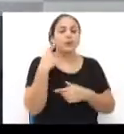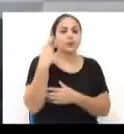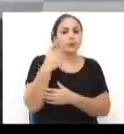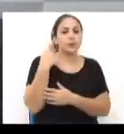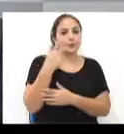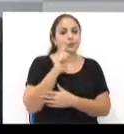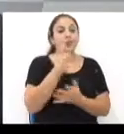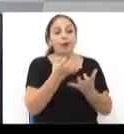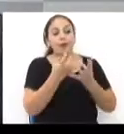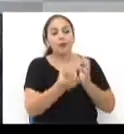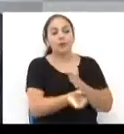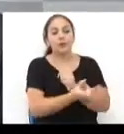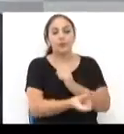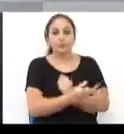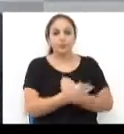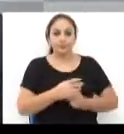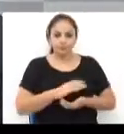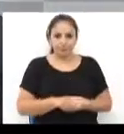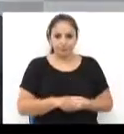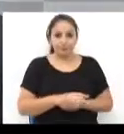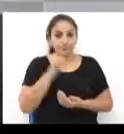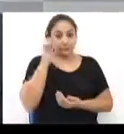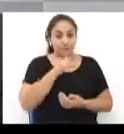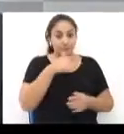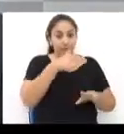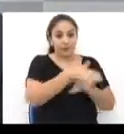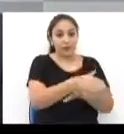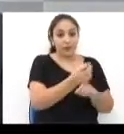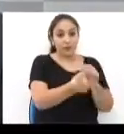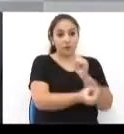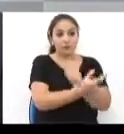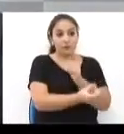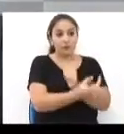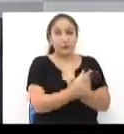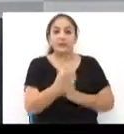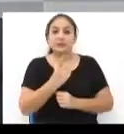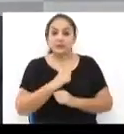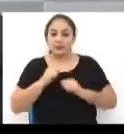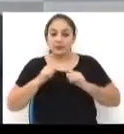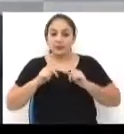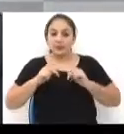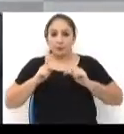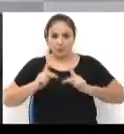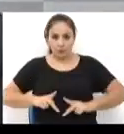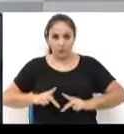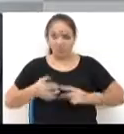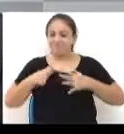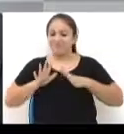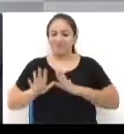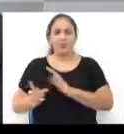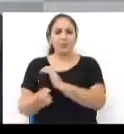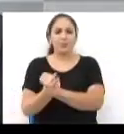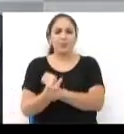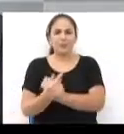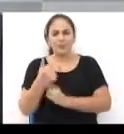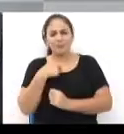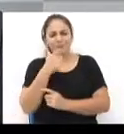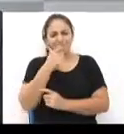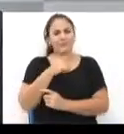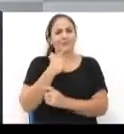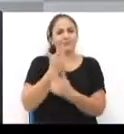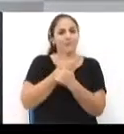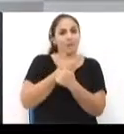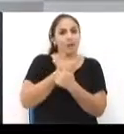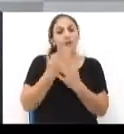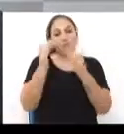quer ser corrupto. E que para cessar a corrupção teria que colocar no poder um político que não quer ser corrupto. Eu até rio desse argumento, com todo